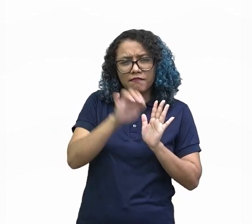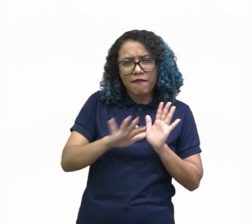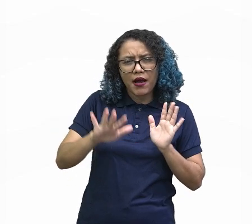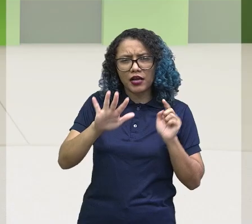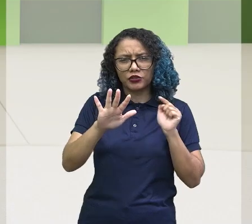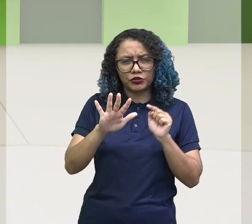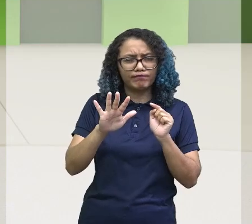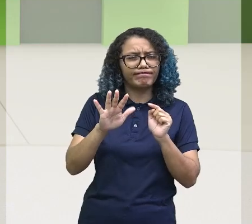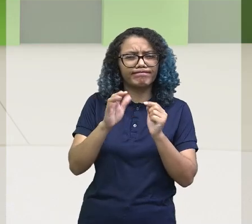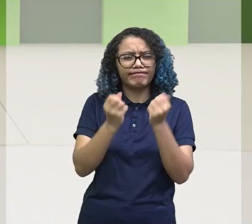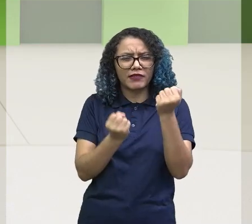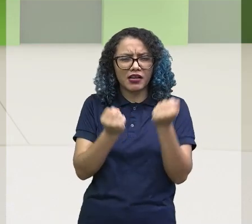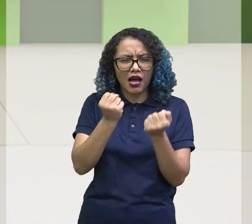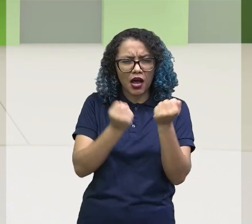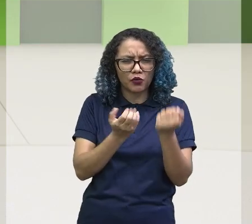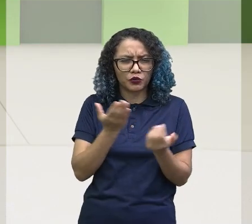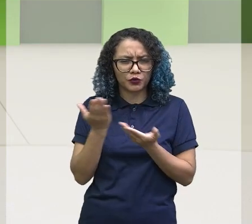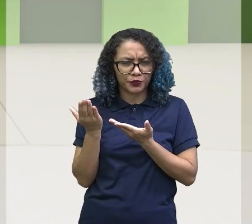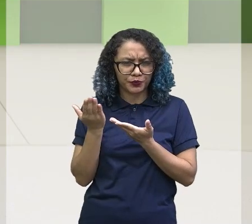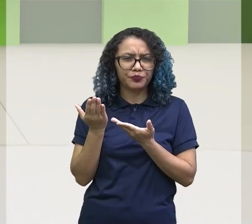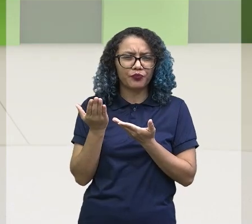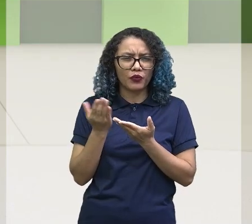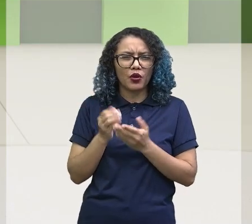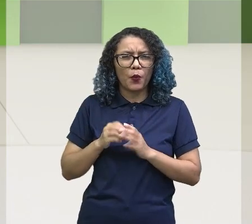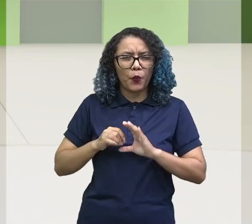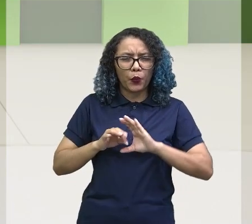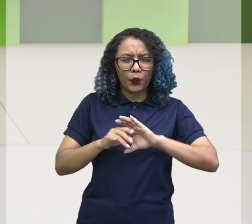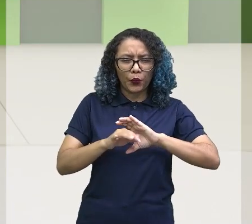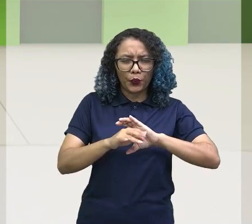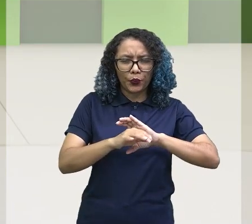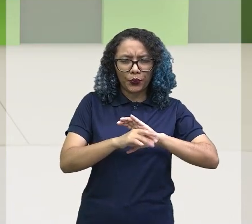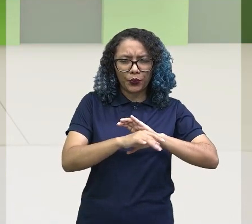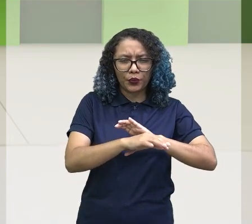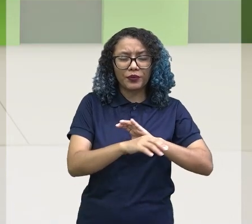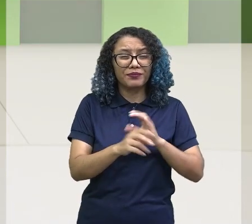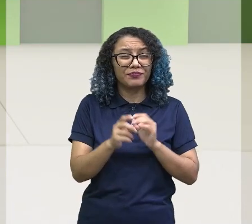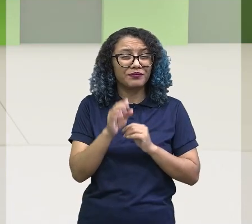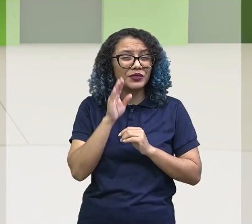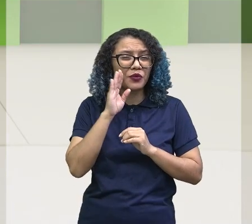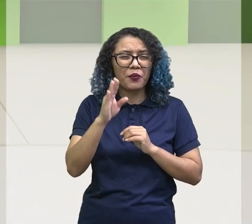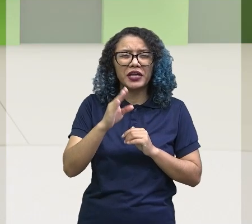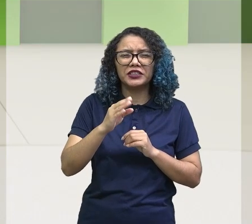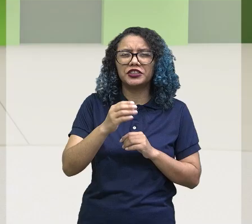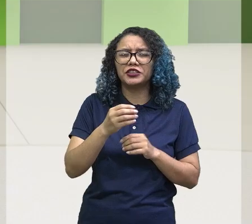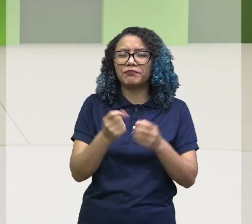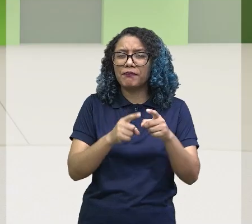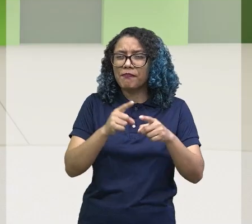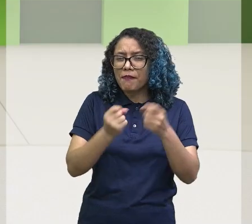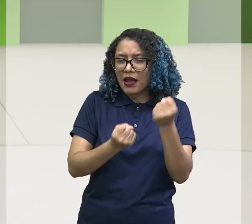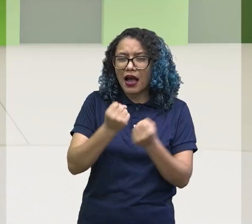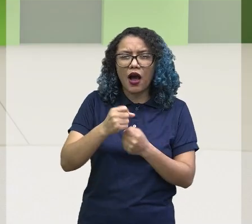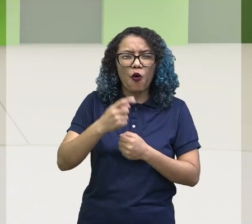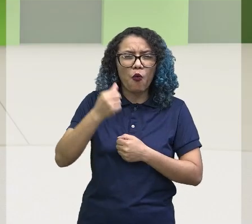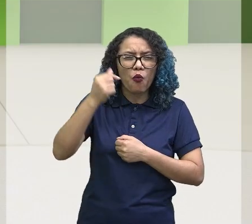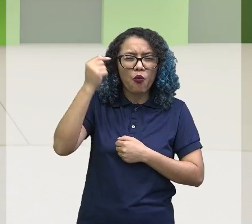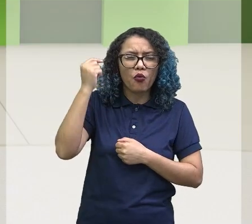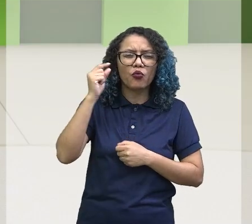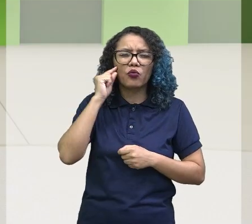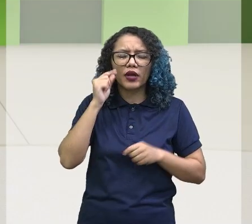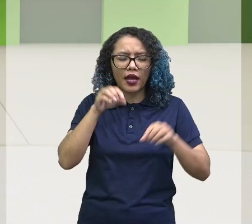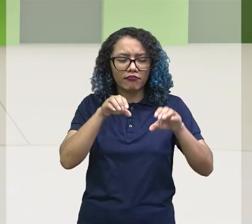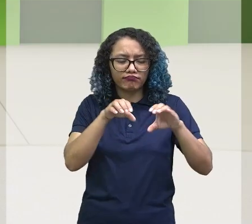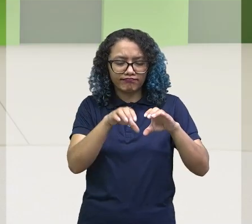essa fumaça, e alguns deles, né, principalmente alguns veículos mais antigos, pelo escapamento ali, que é aquela descarga,